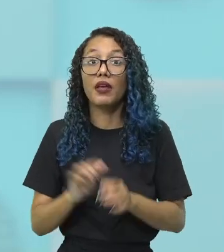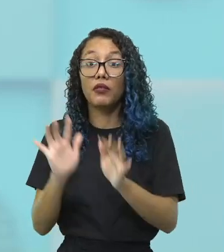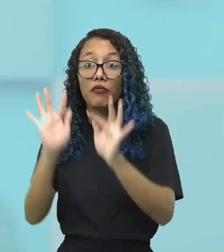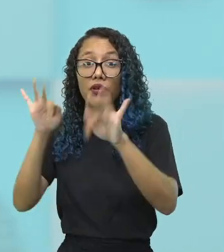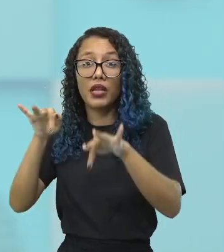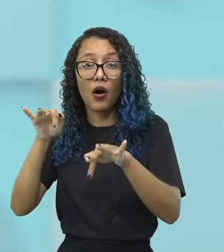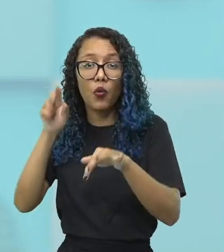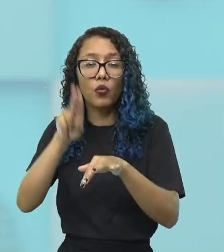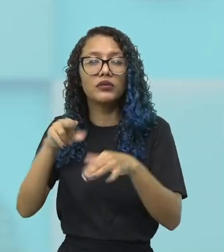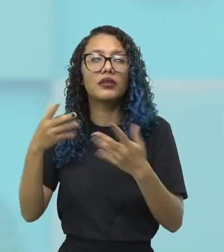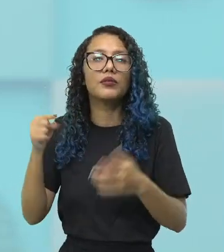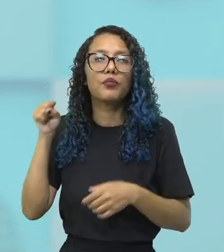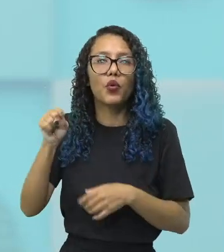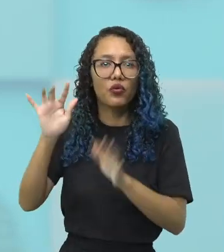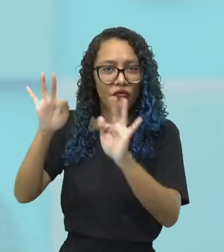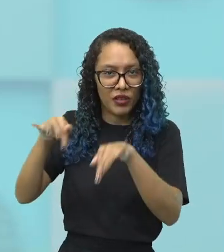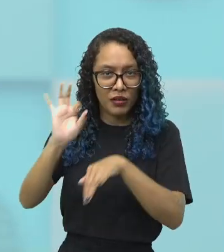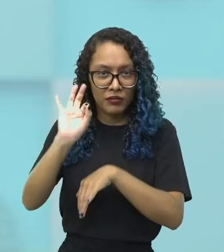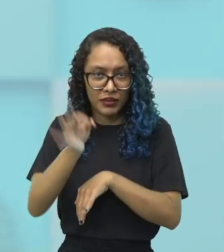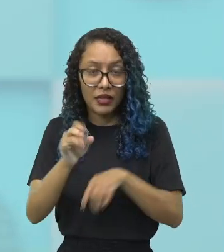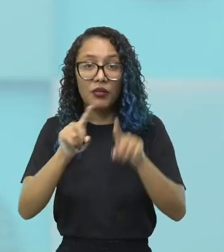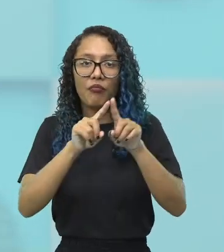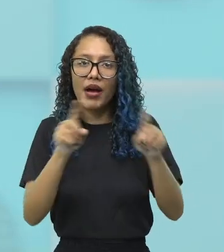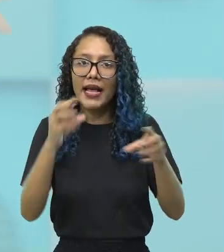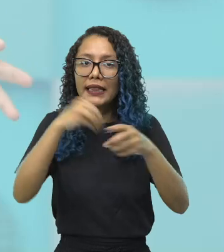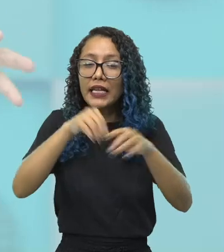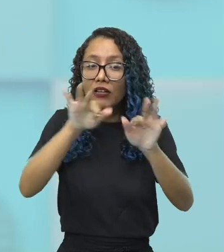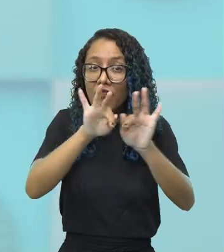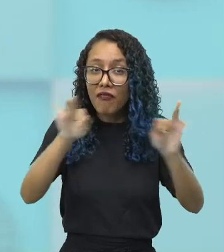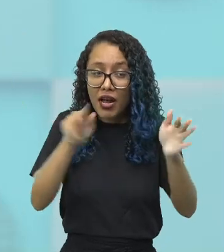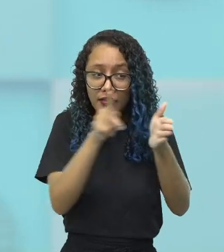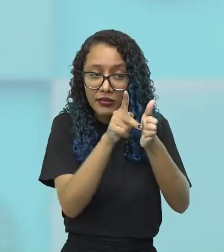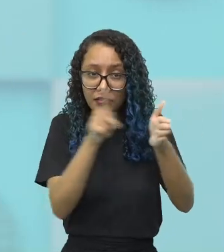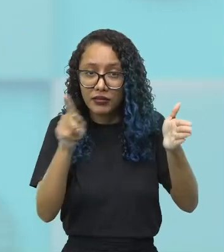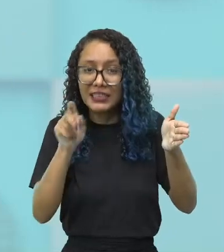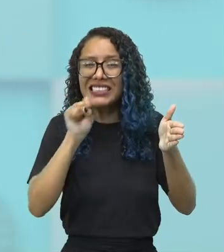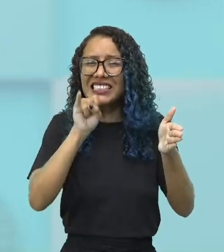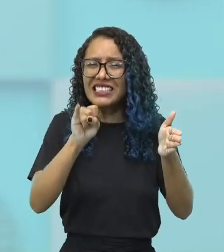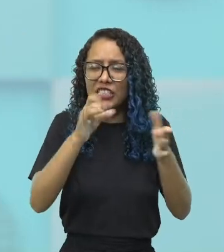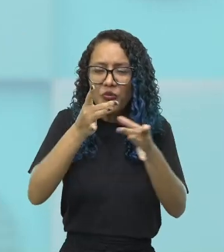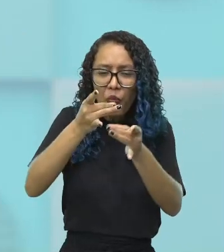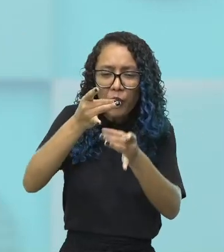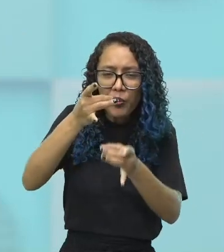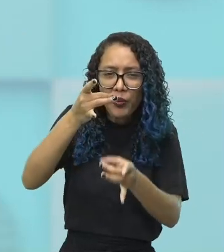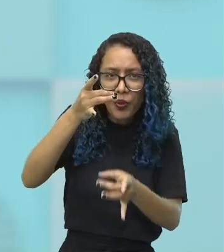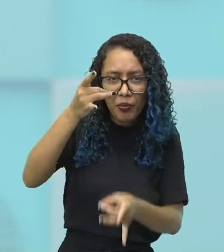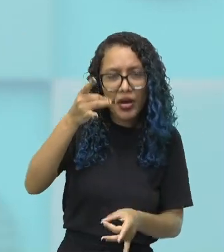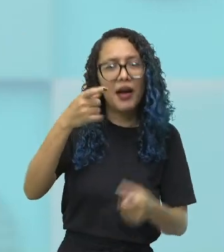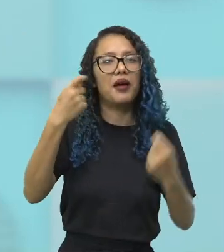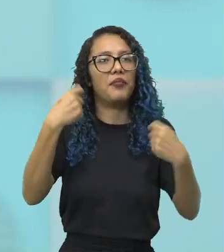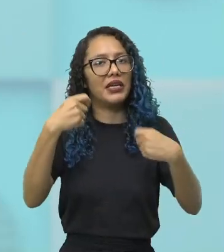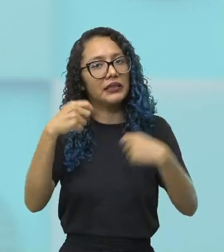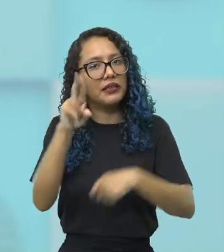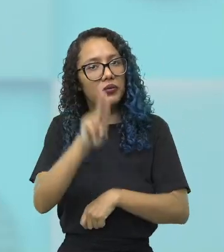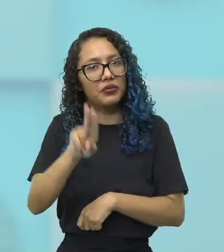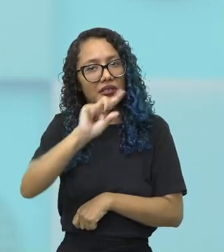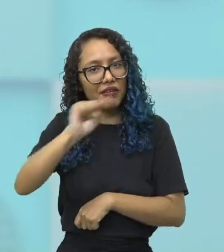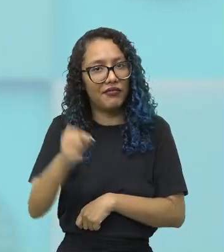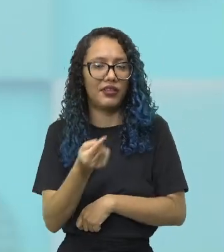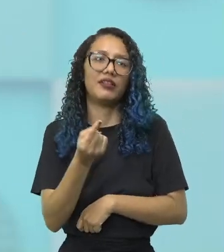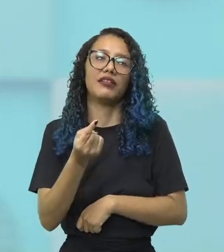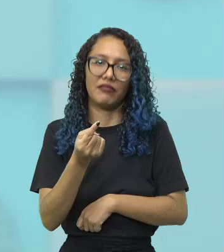Com o ponto final, certo? Mas dentro do período, se ele for longo, provavelmente nós vamos utilizar